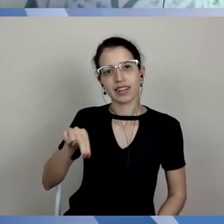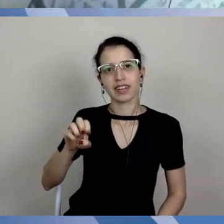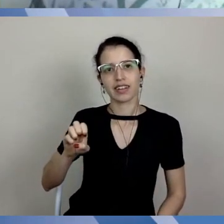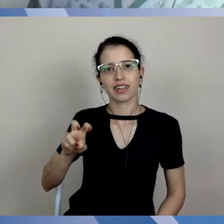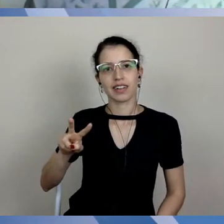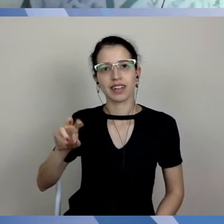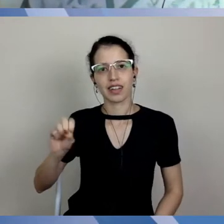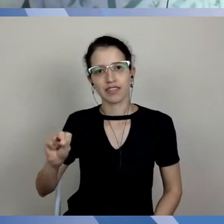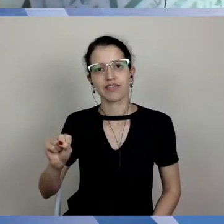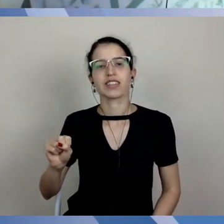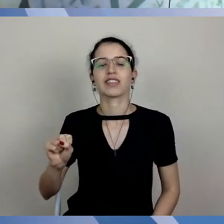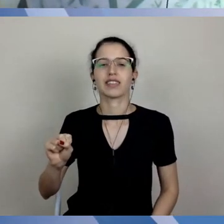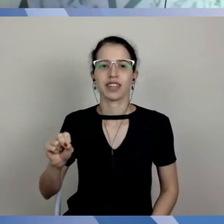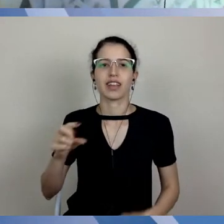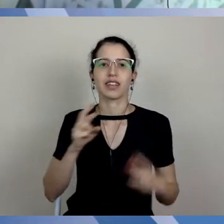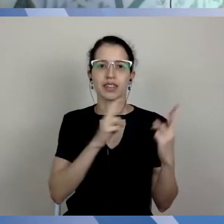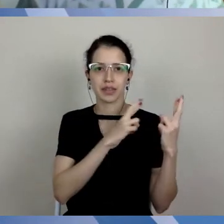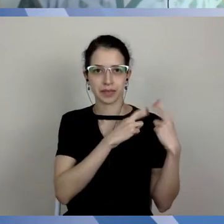Então,